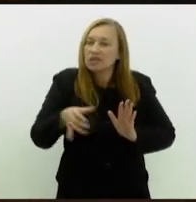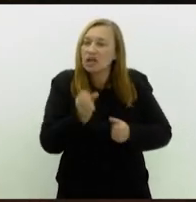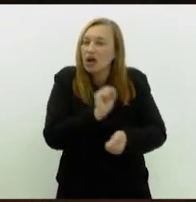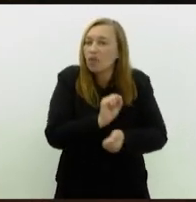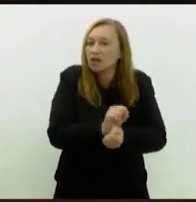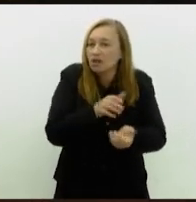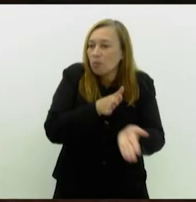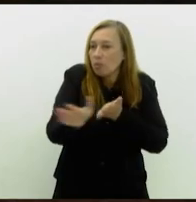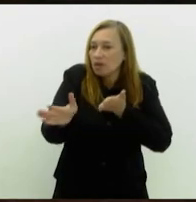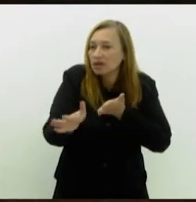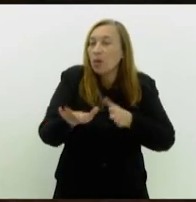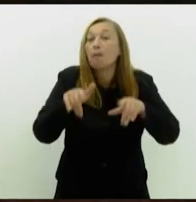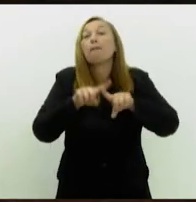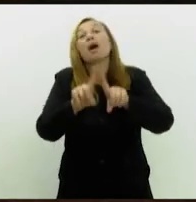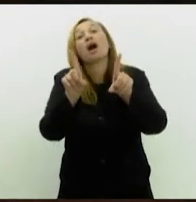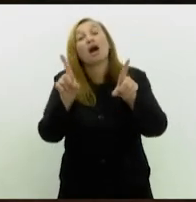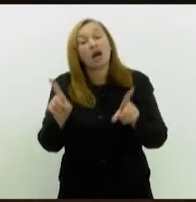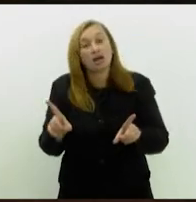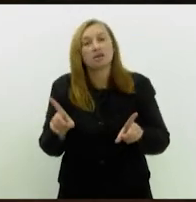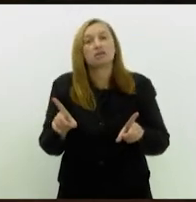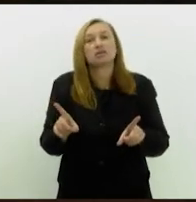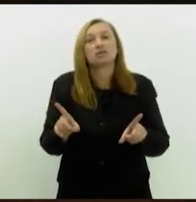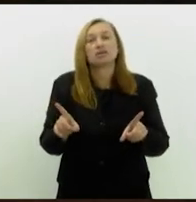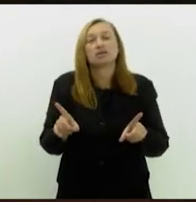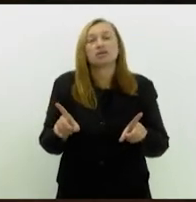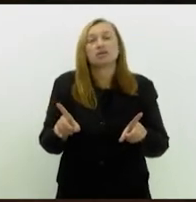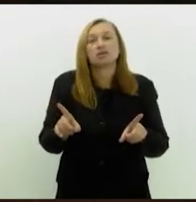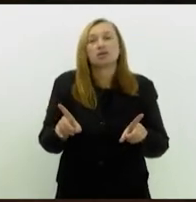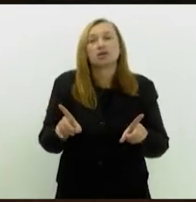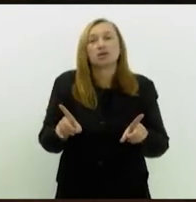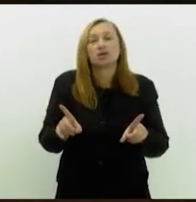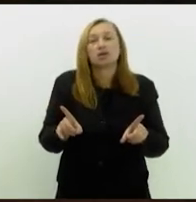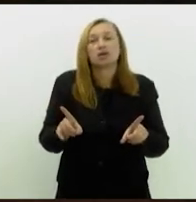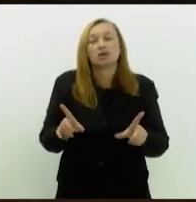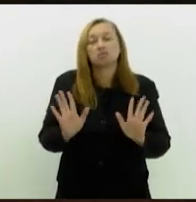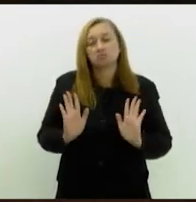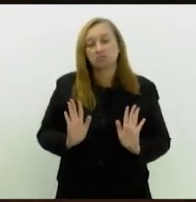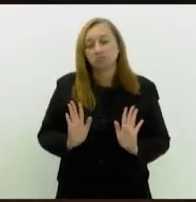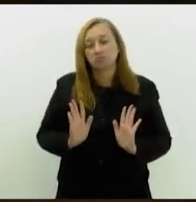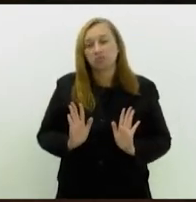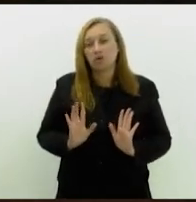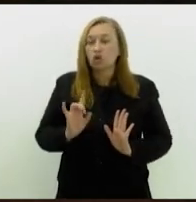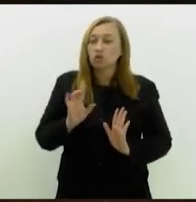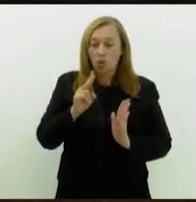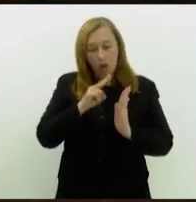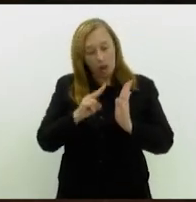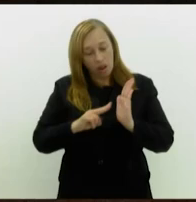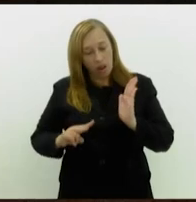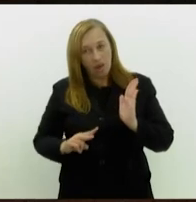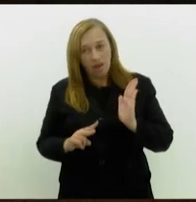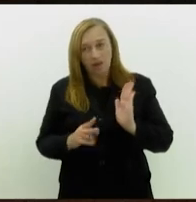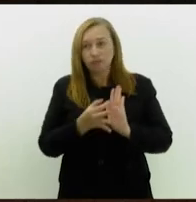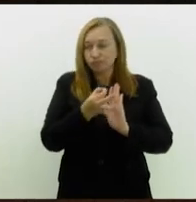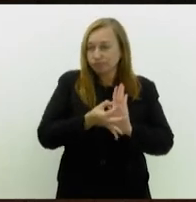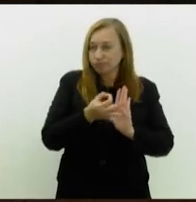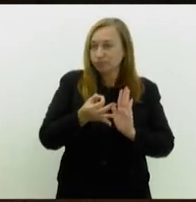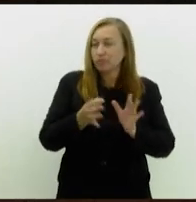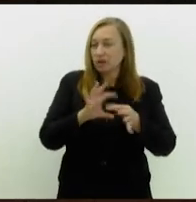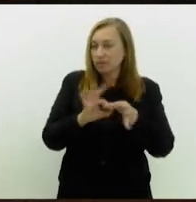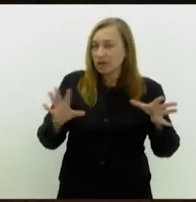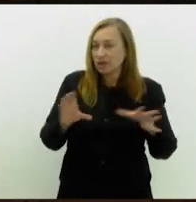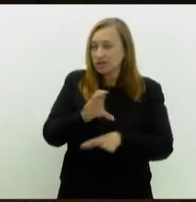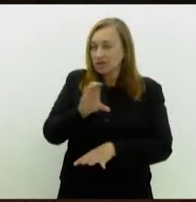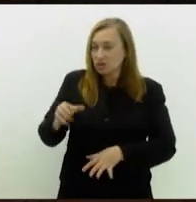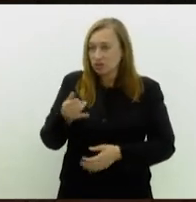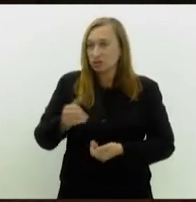publicação Mas de qualquer forma eu vou apenas ler o parecer que já foi deliberado e aprovado na